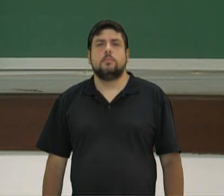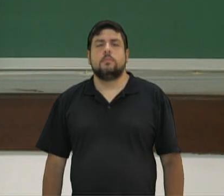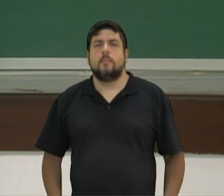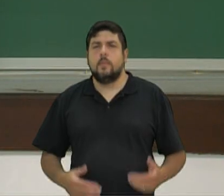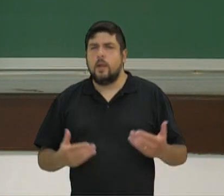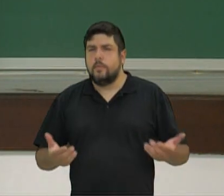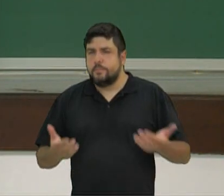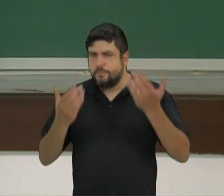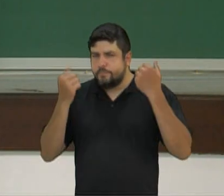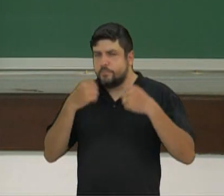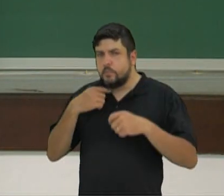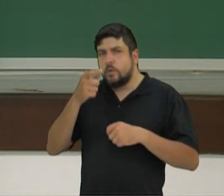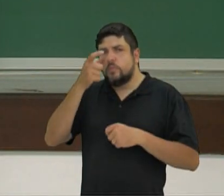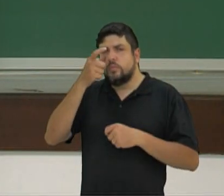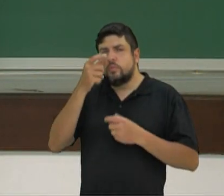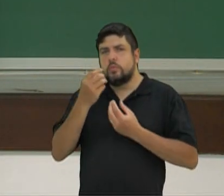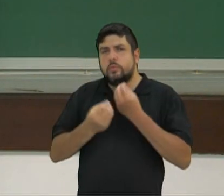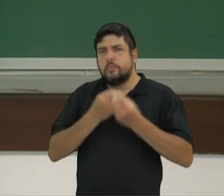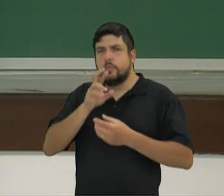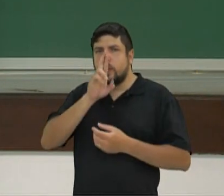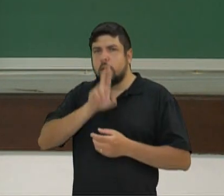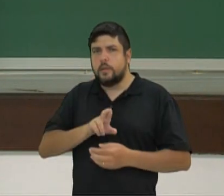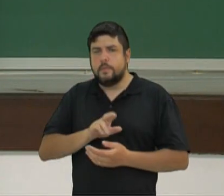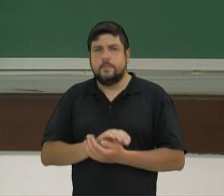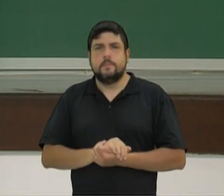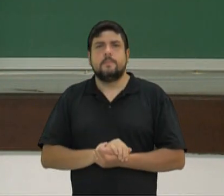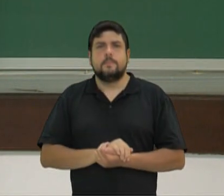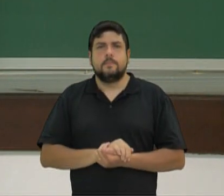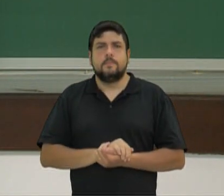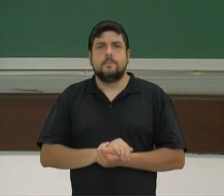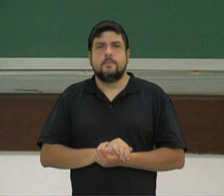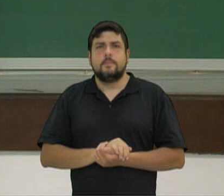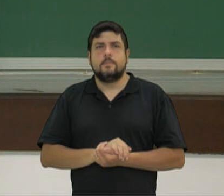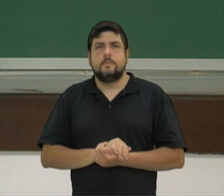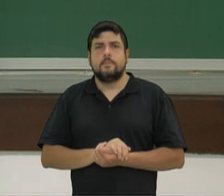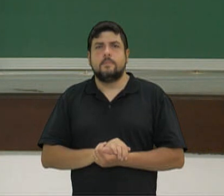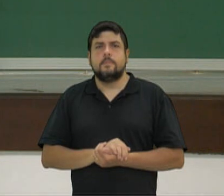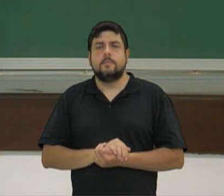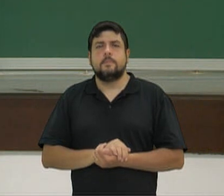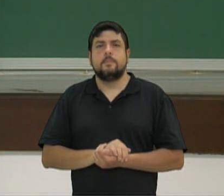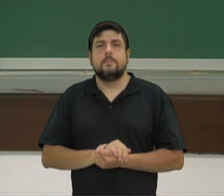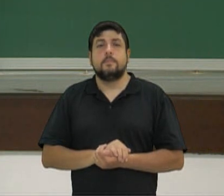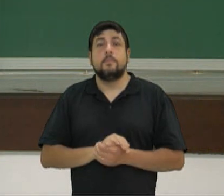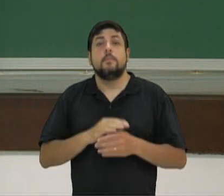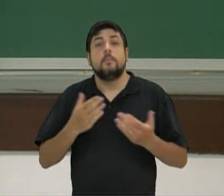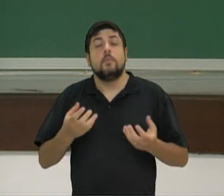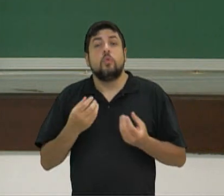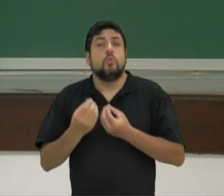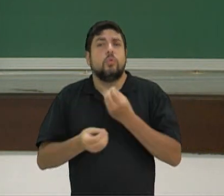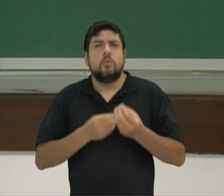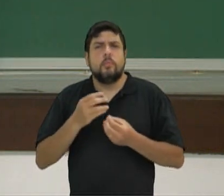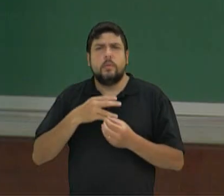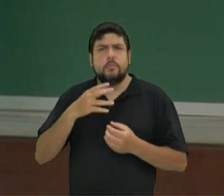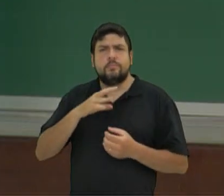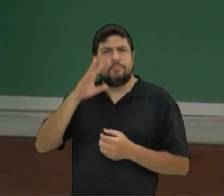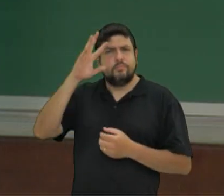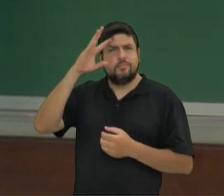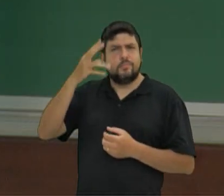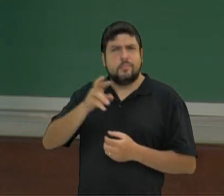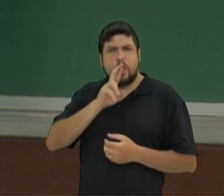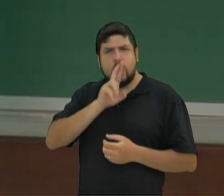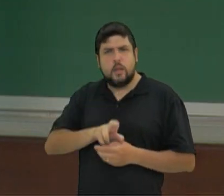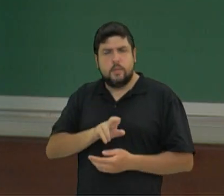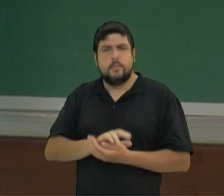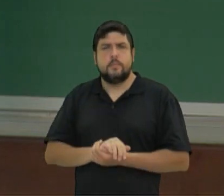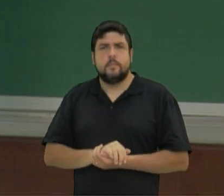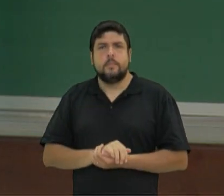Vamos ver então como é que ficou essa resolução? Então, as opções estão aqui. Como é que a gente resolve esse exercício? Então,